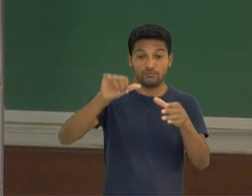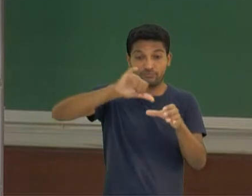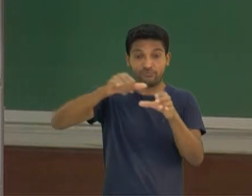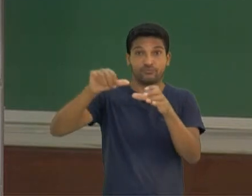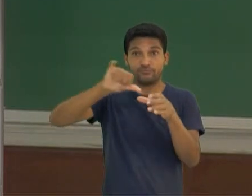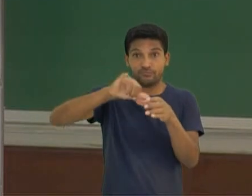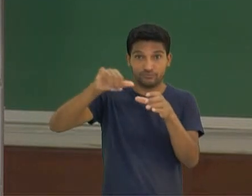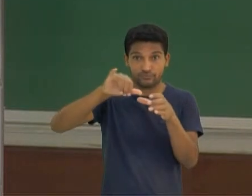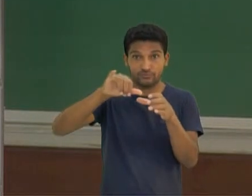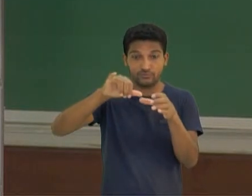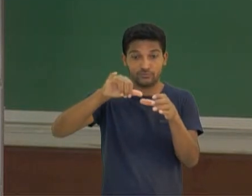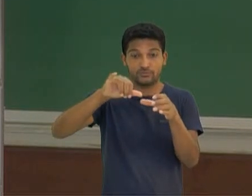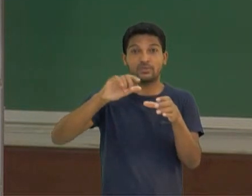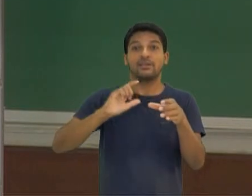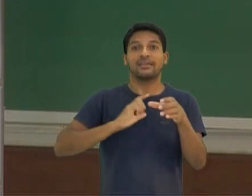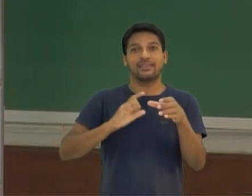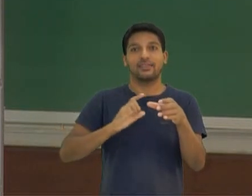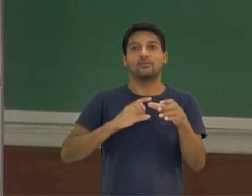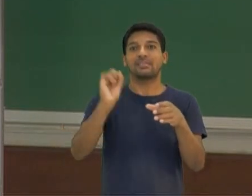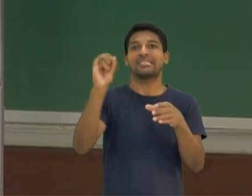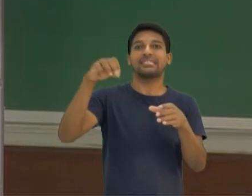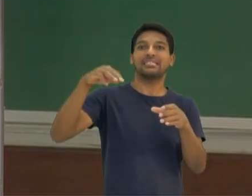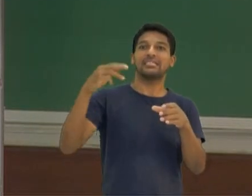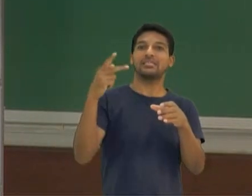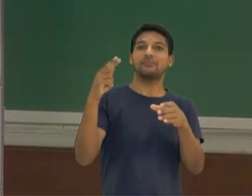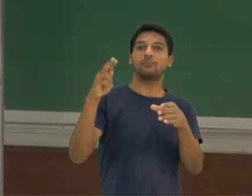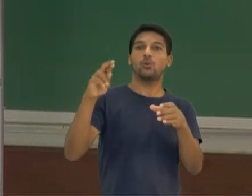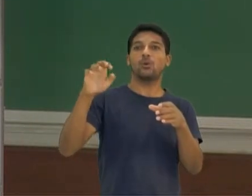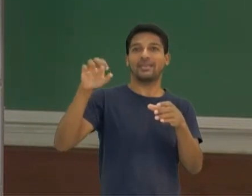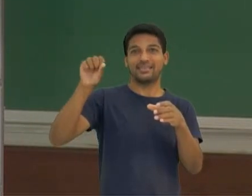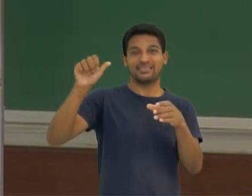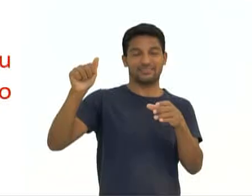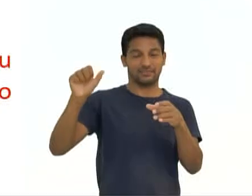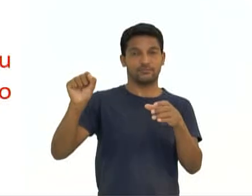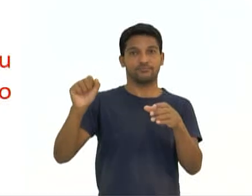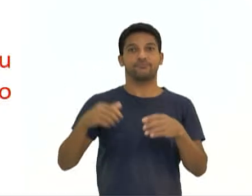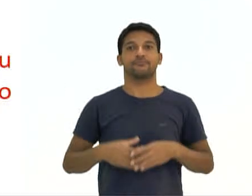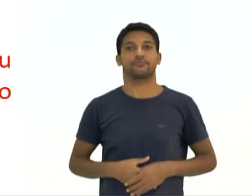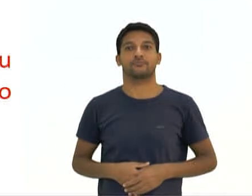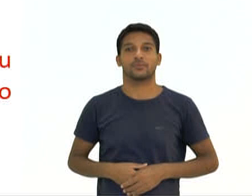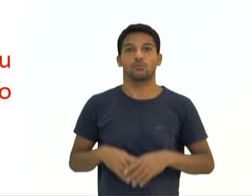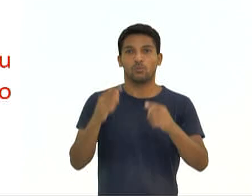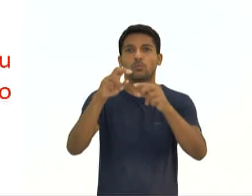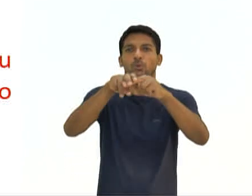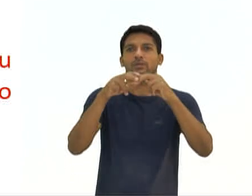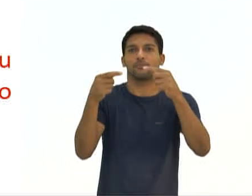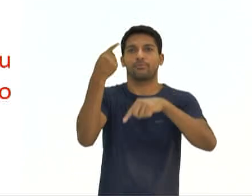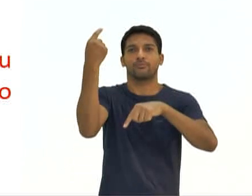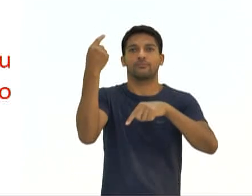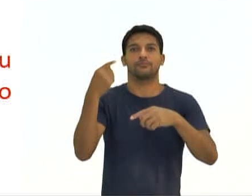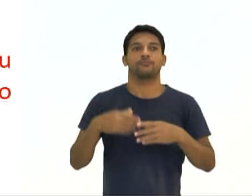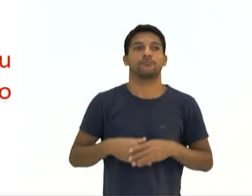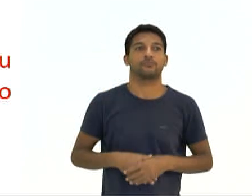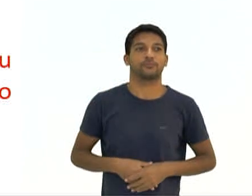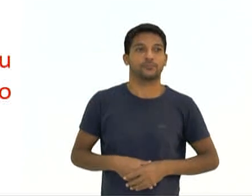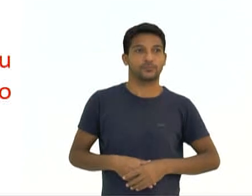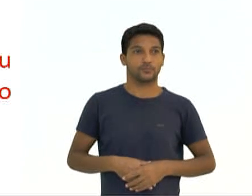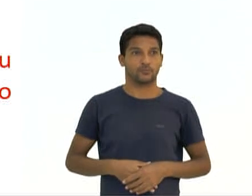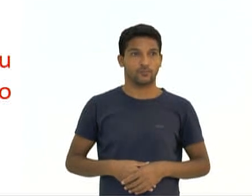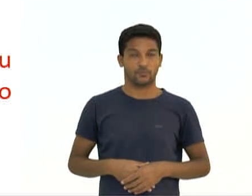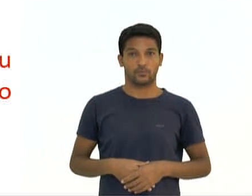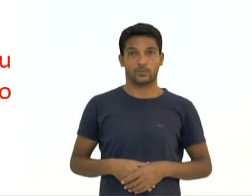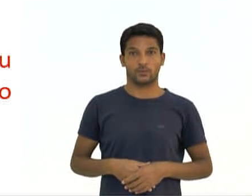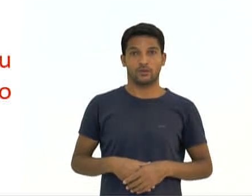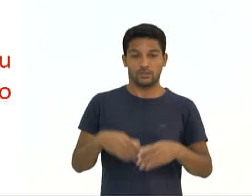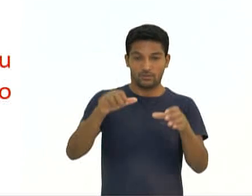substância, ela contém impurezas. O ponto de fusão é uma das propriedades que distingue o grau de pureza. Como